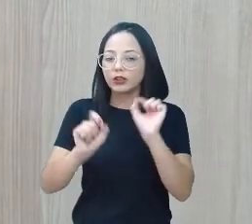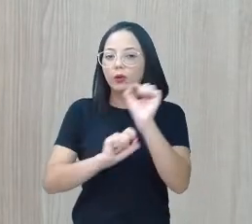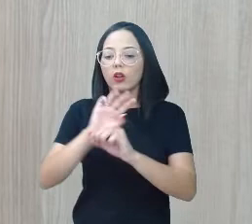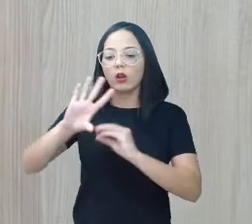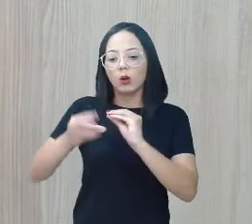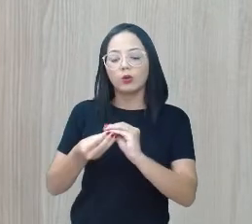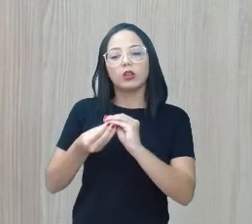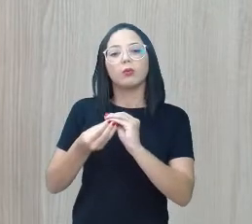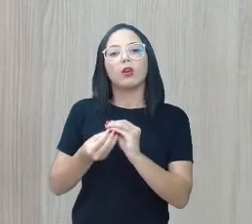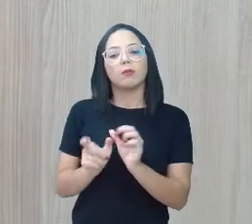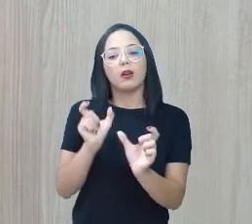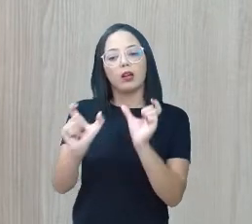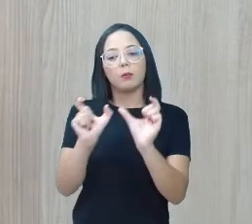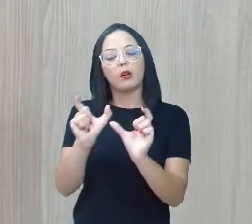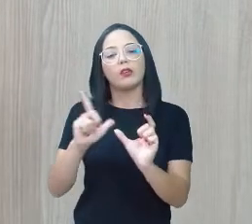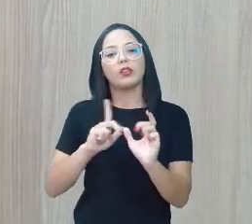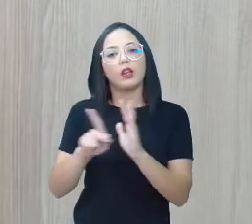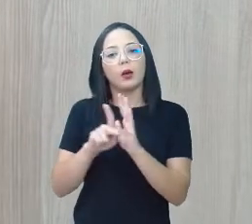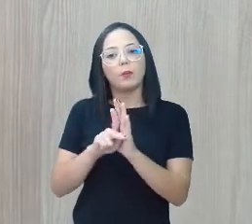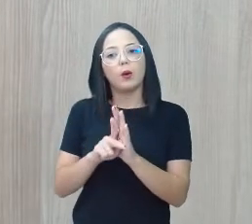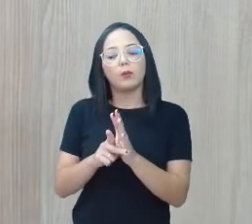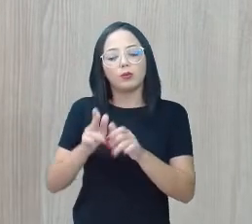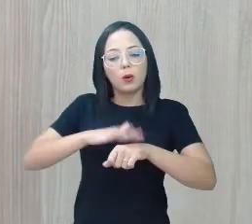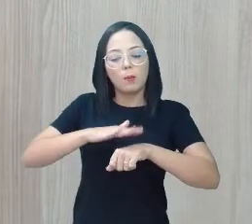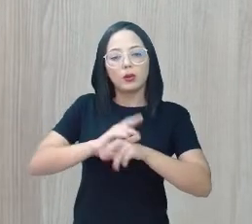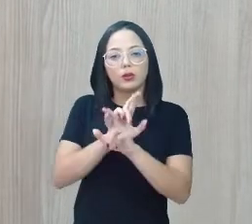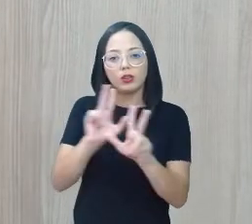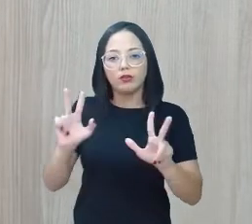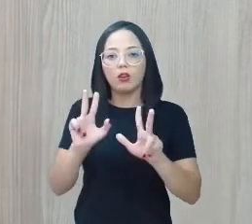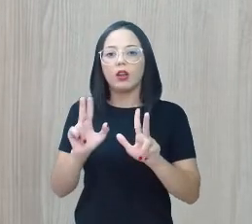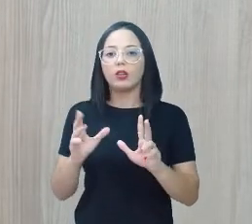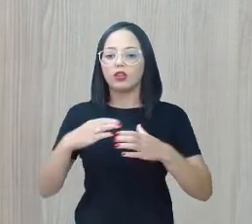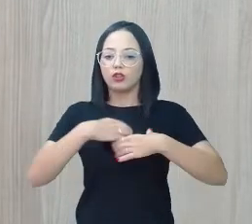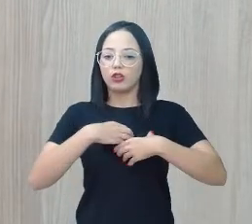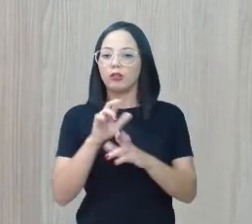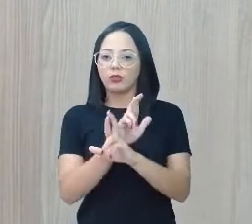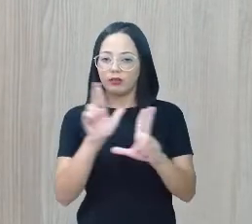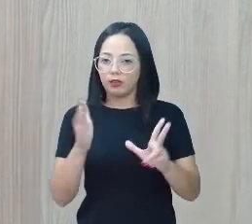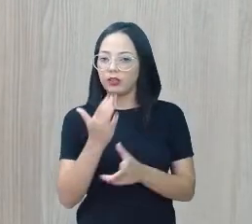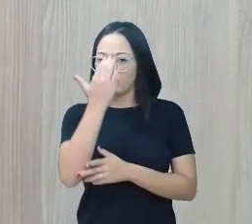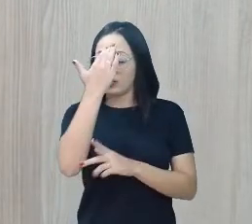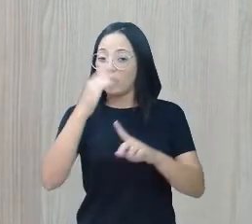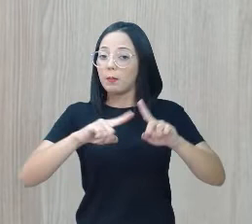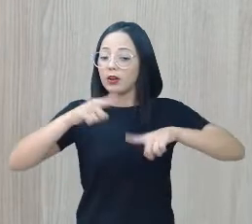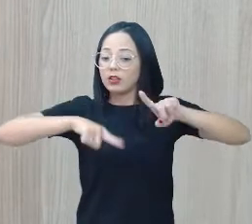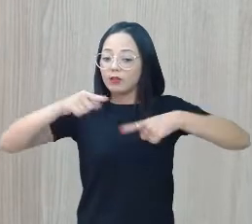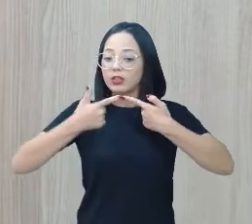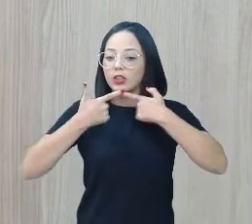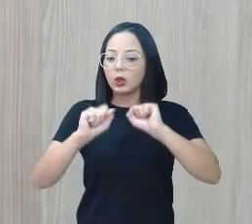essas palavras assumam situações diferentes, formatos diferentes, tá certo? Mas a variação